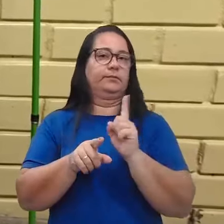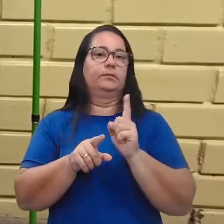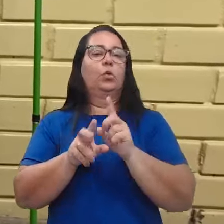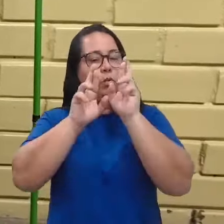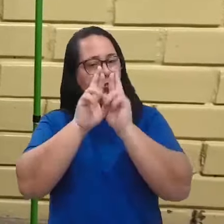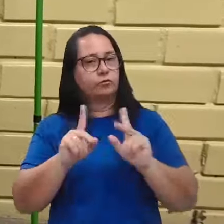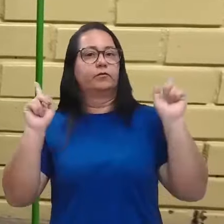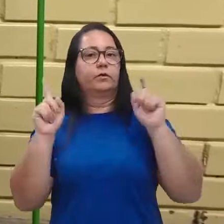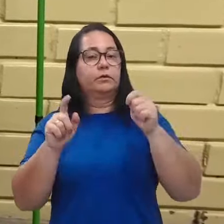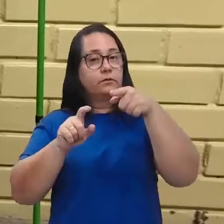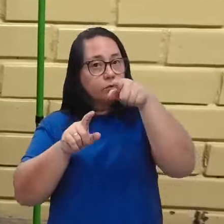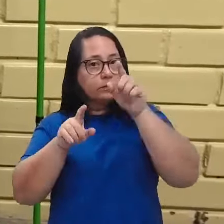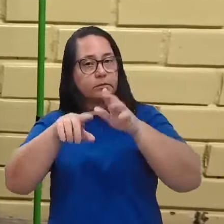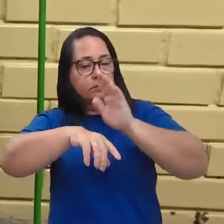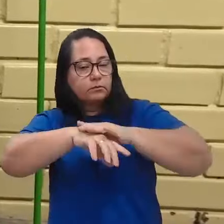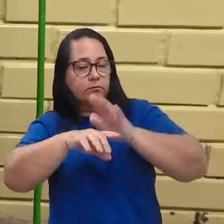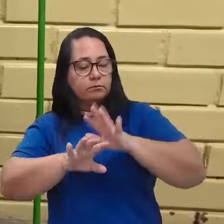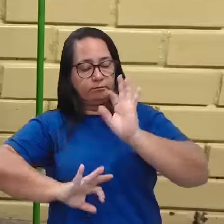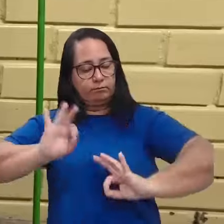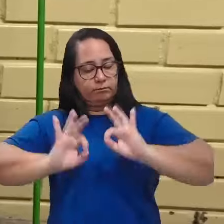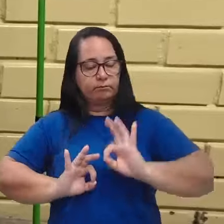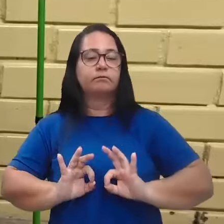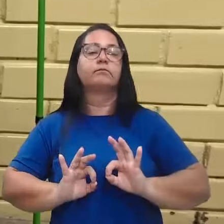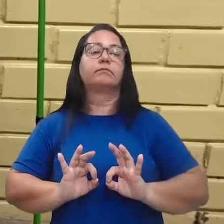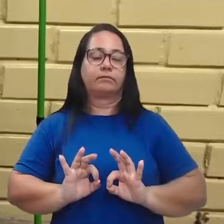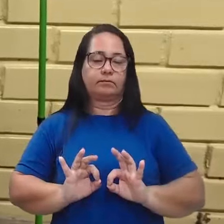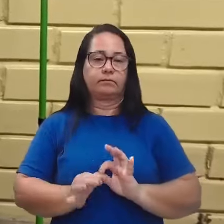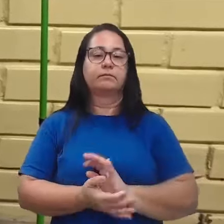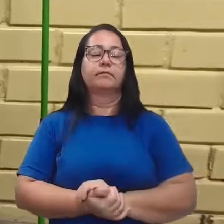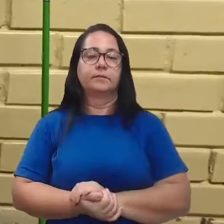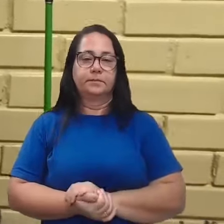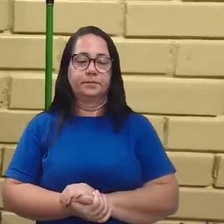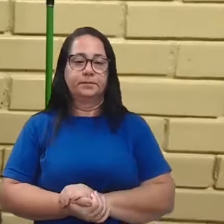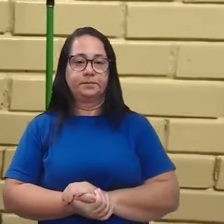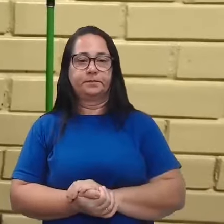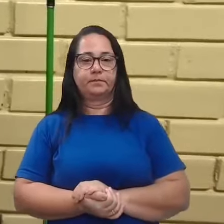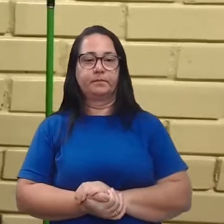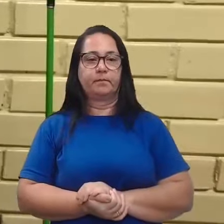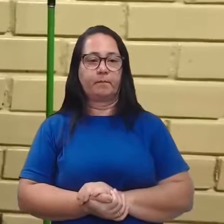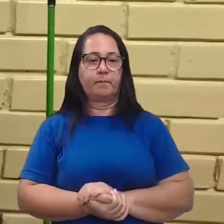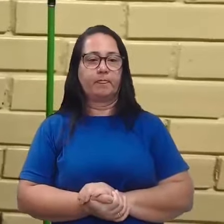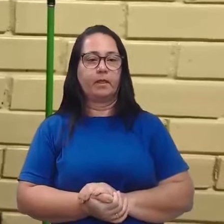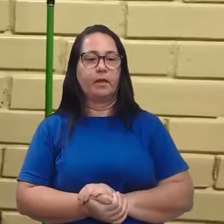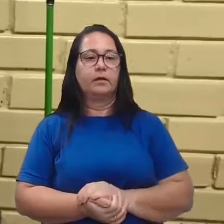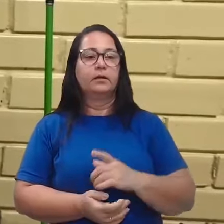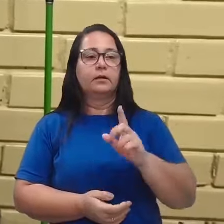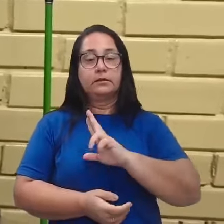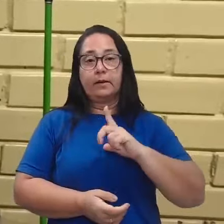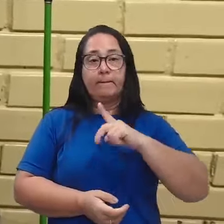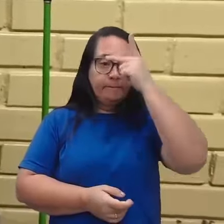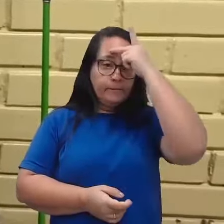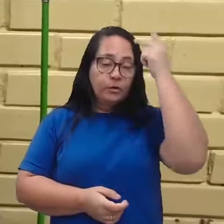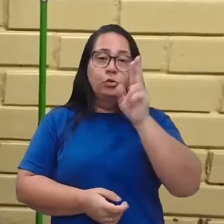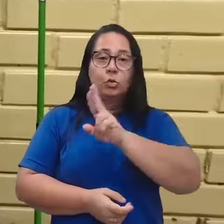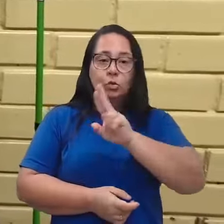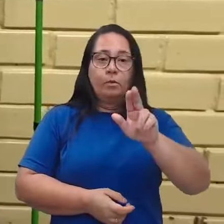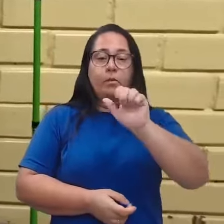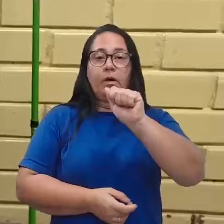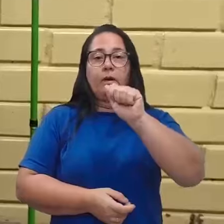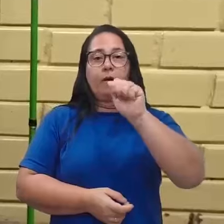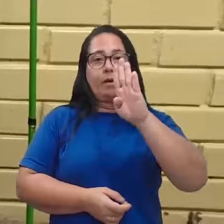Você tem que mexer e fazer o cálculo. É manual, né? É manual. É o sorobano. As pessoas chamam de ábaco. É